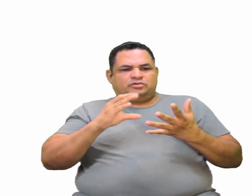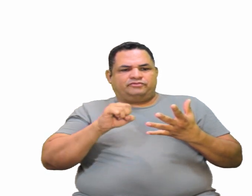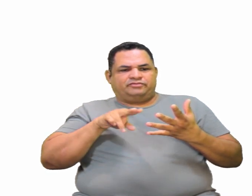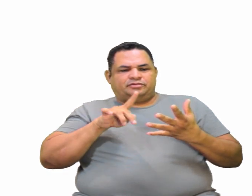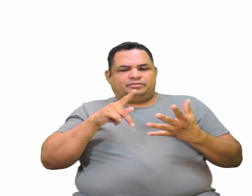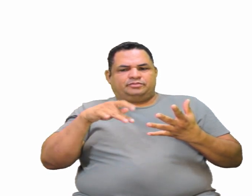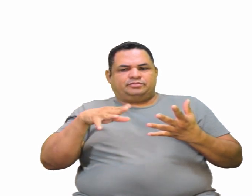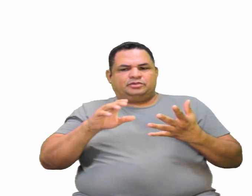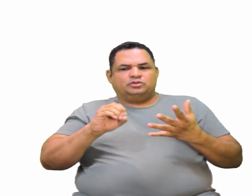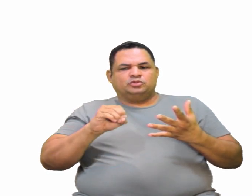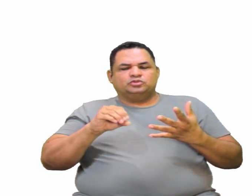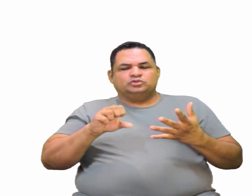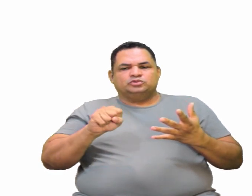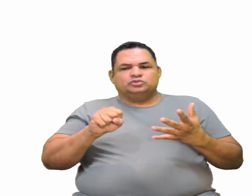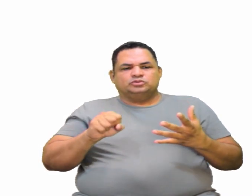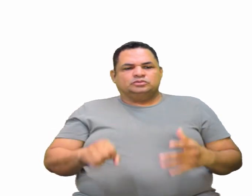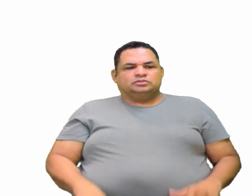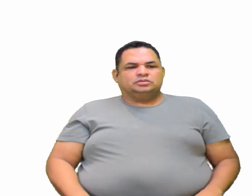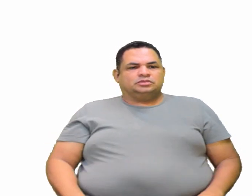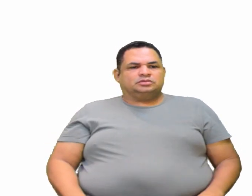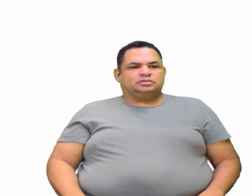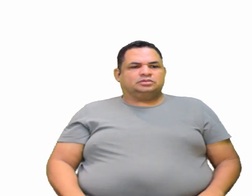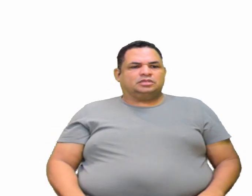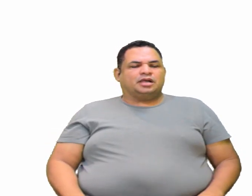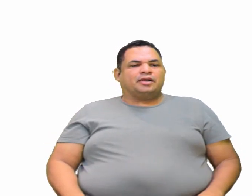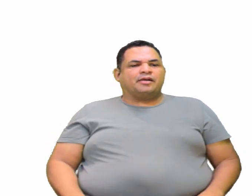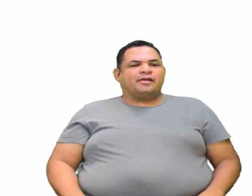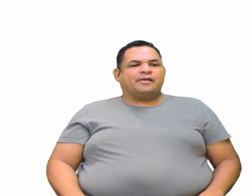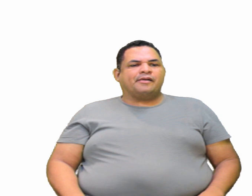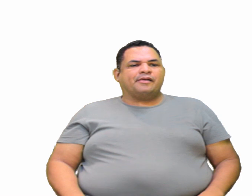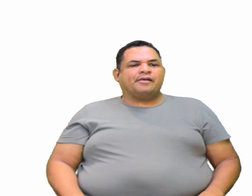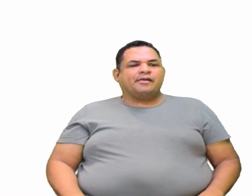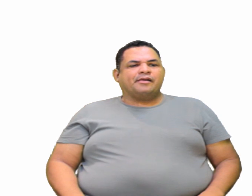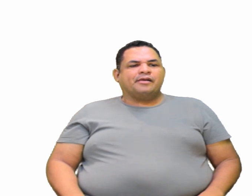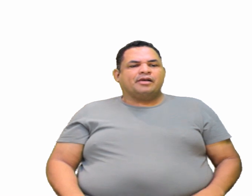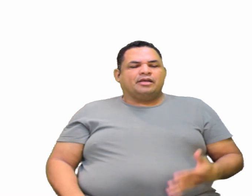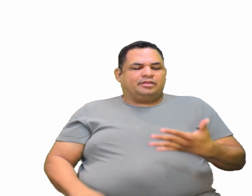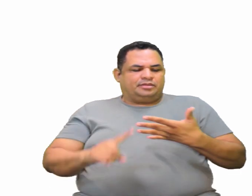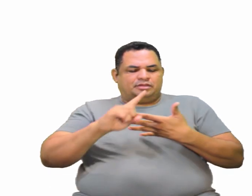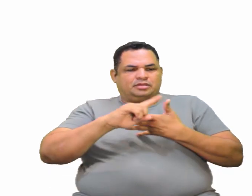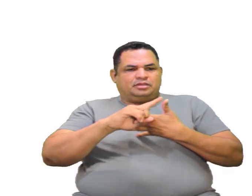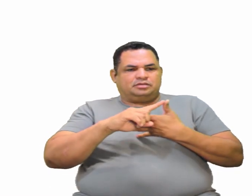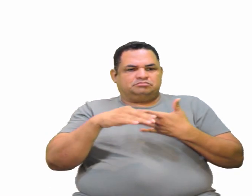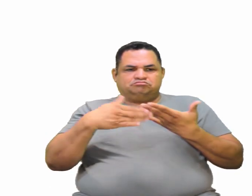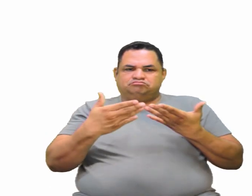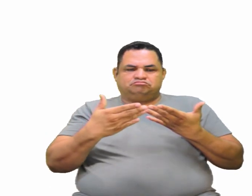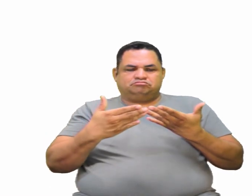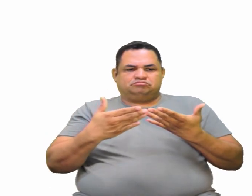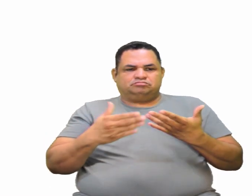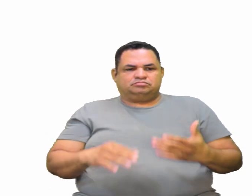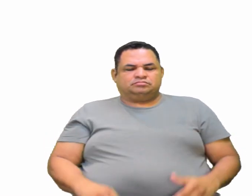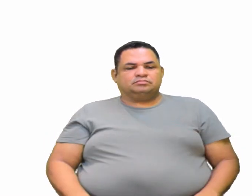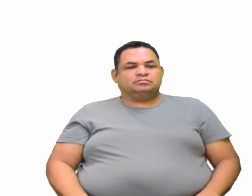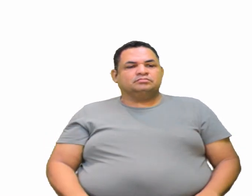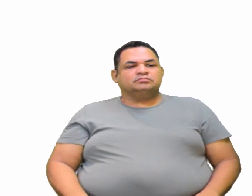E. Ovovíparos. Ratita está falando de aves que não voam. O onívoro está falando de alimentação, então não está falando disso,